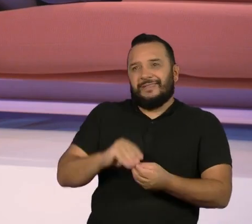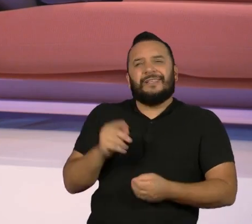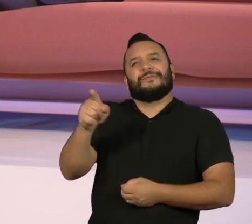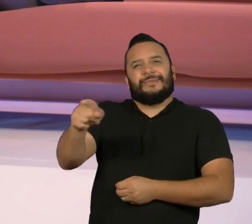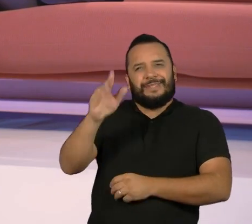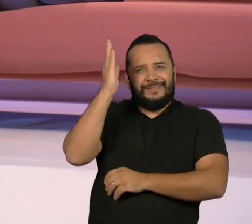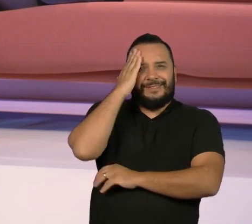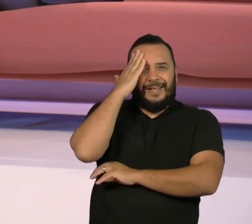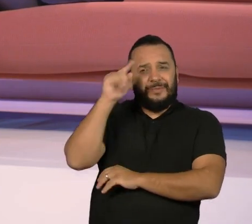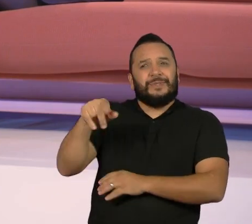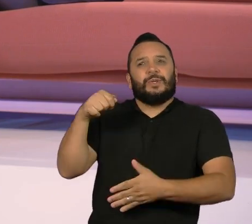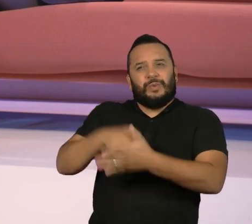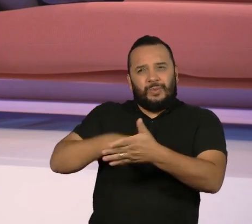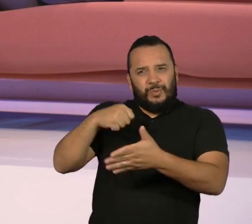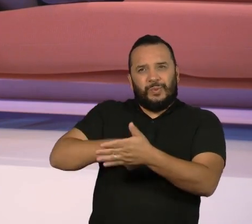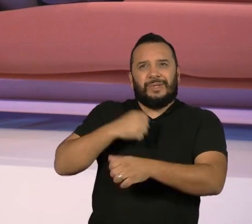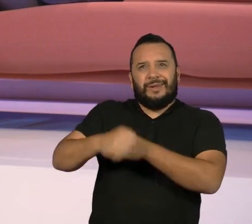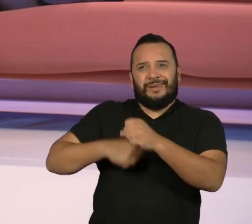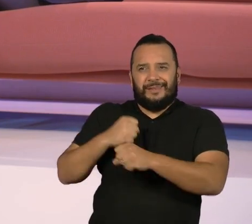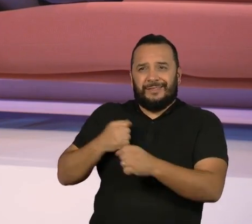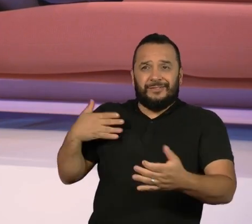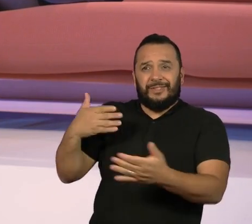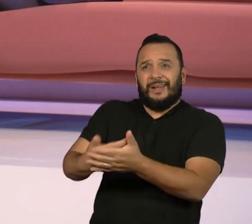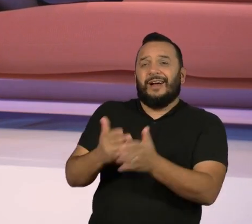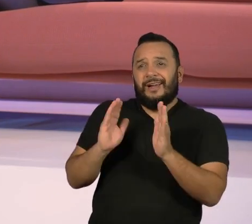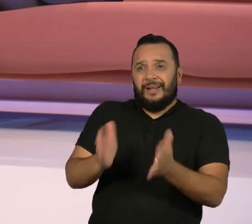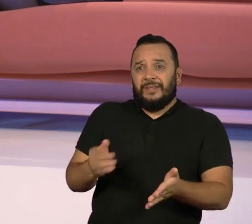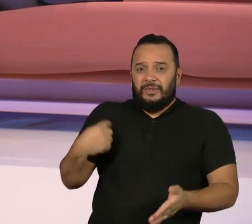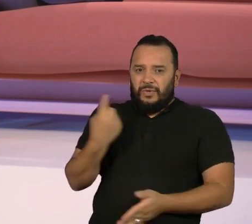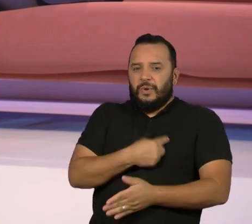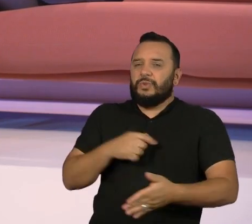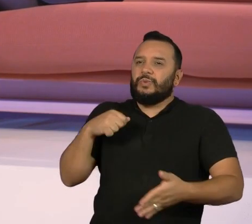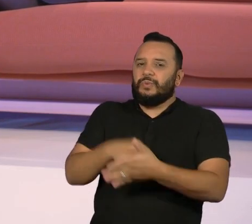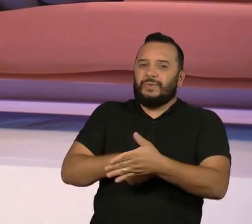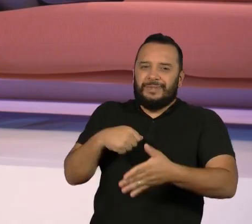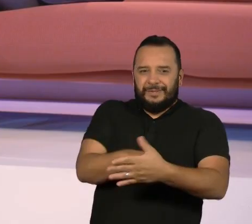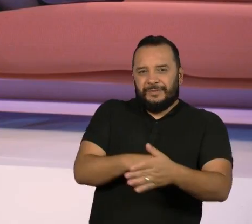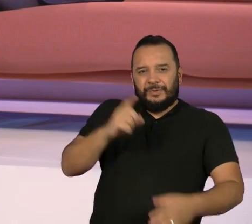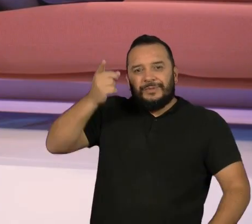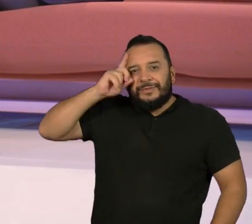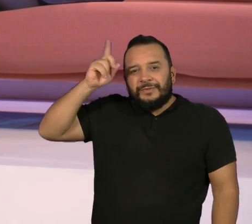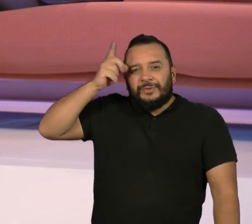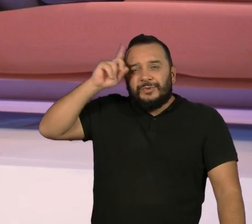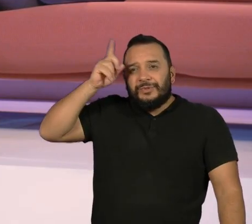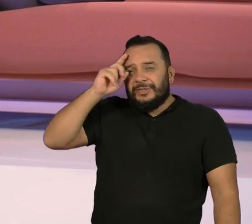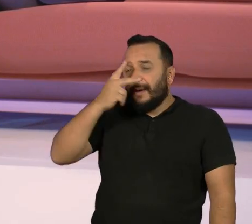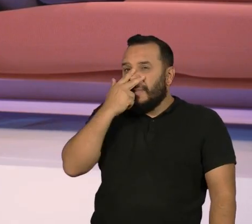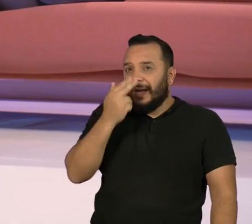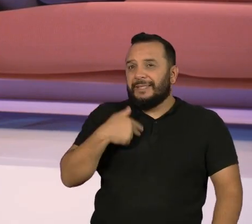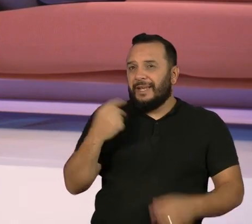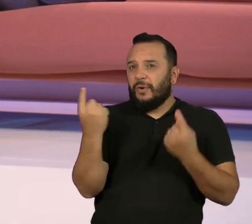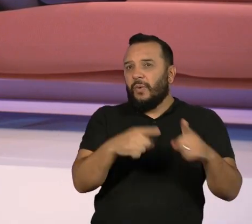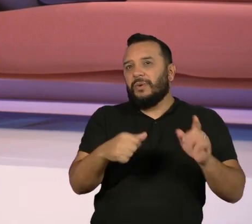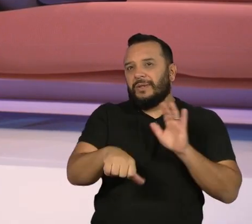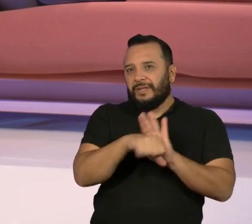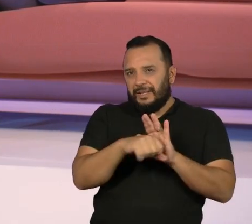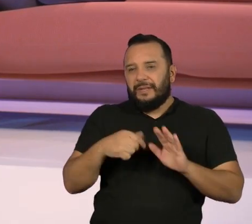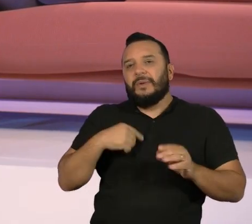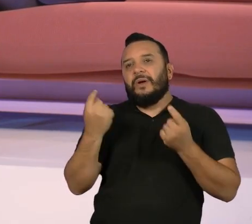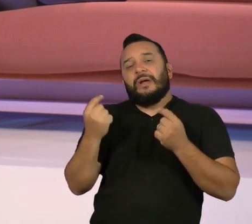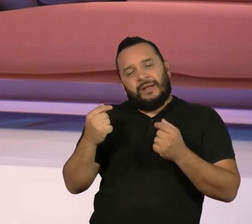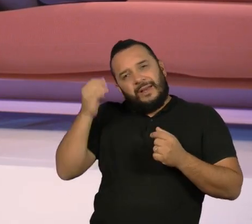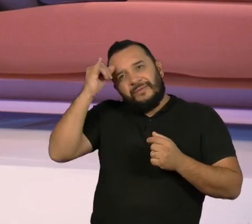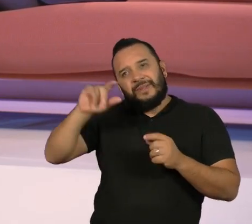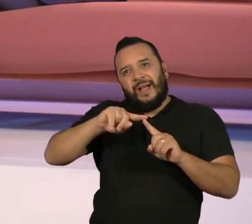você luta por isso há muito tempo, de que a gente está lutando todos os dias contra o crime organizado, contra a gravidez